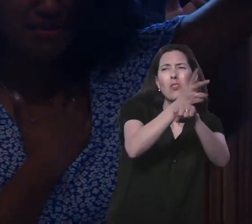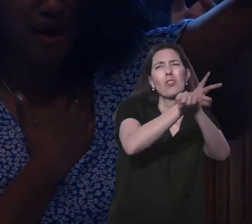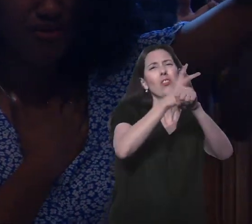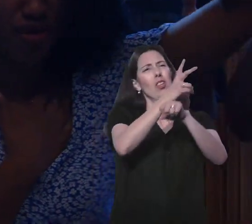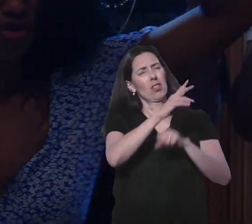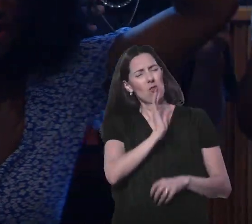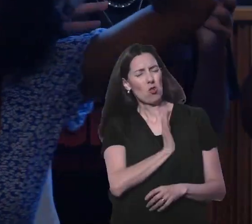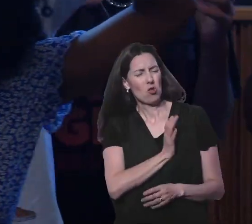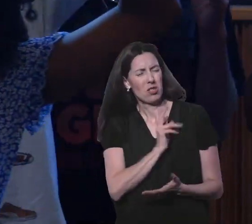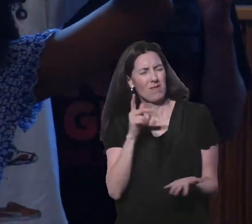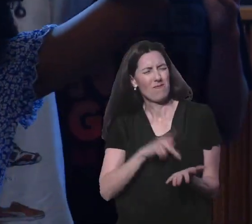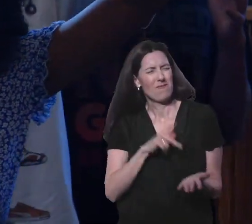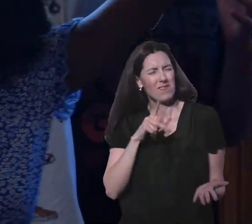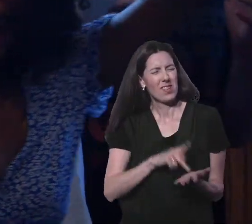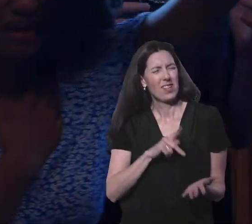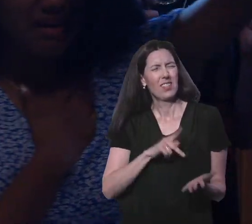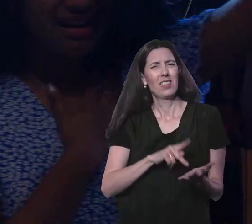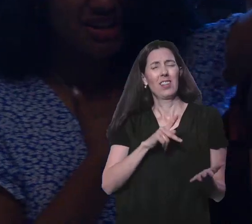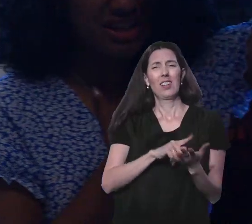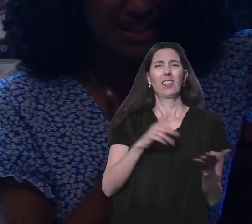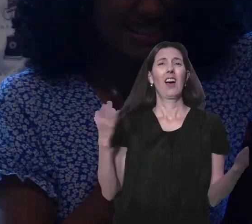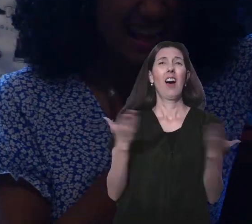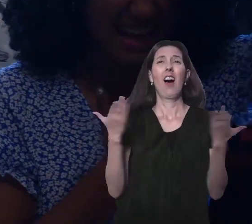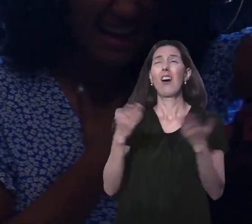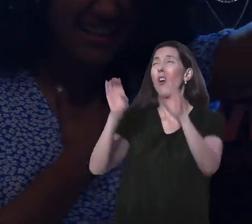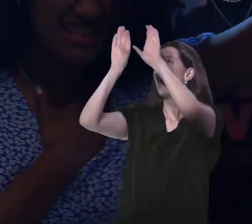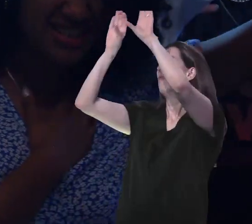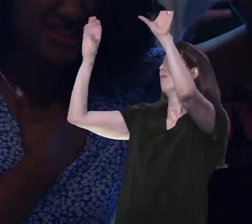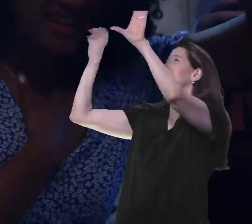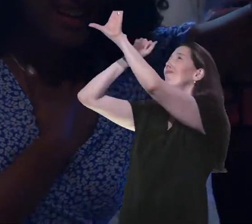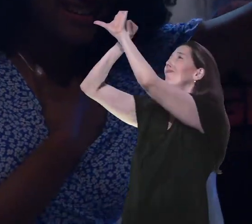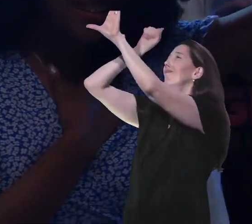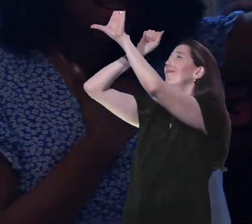vosso coração. Bate na porta.